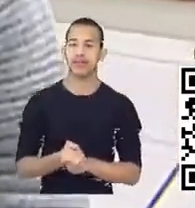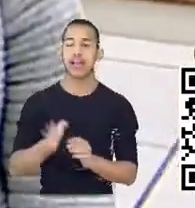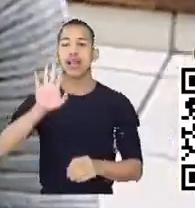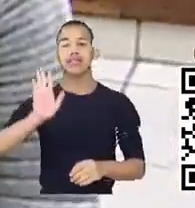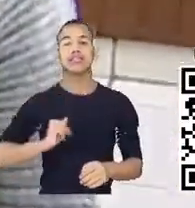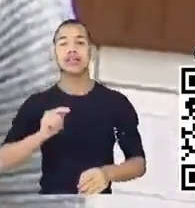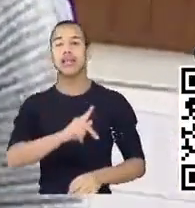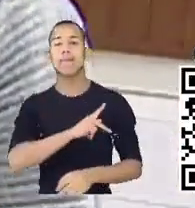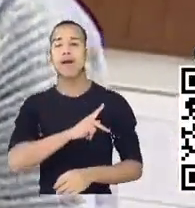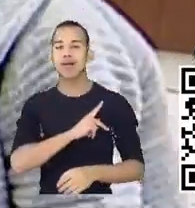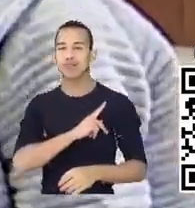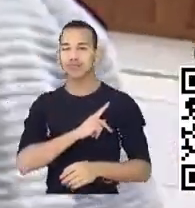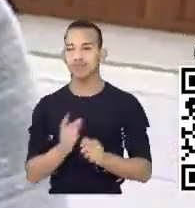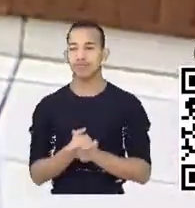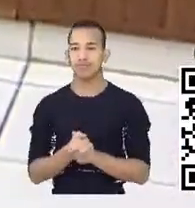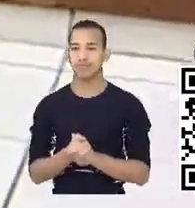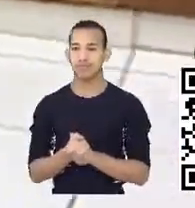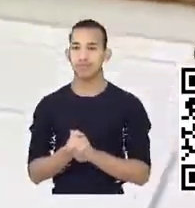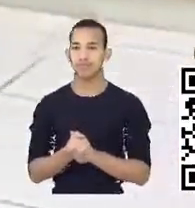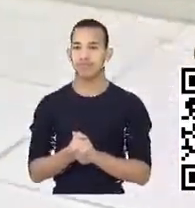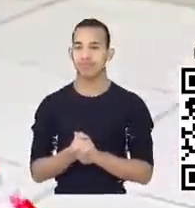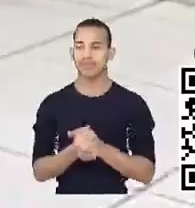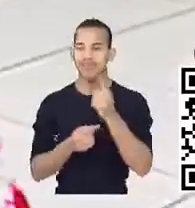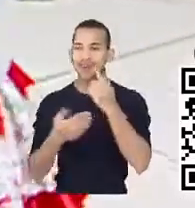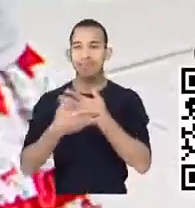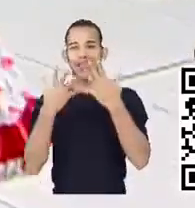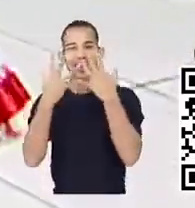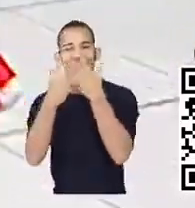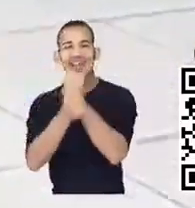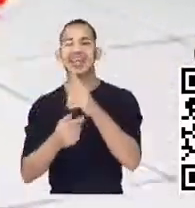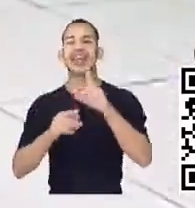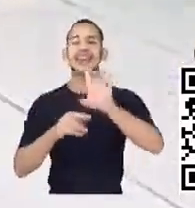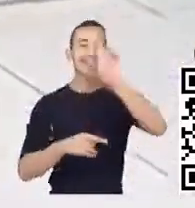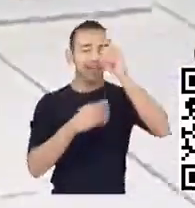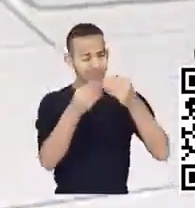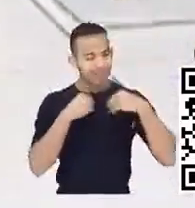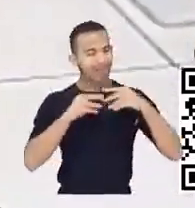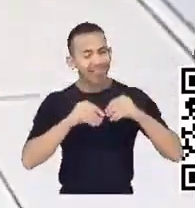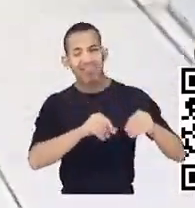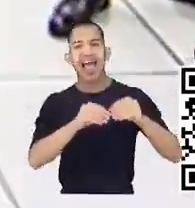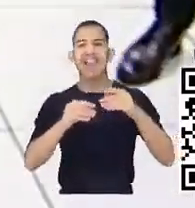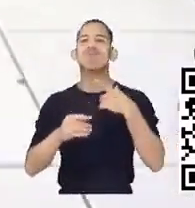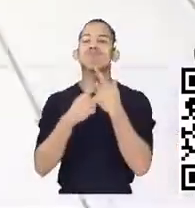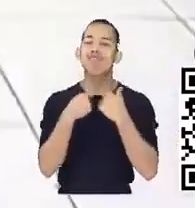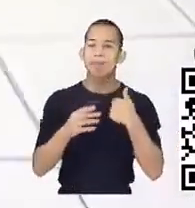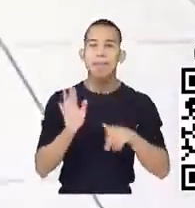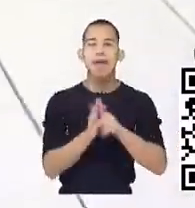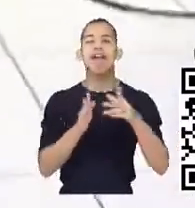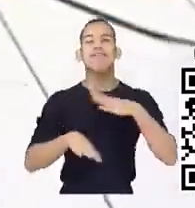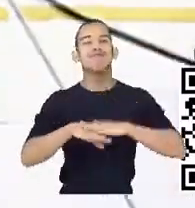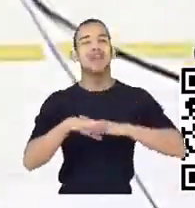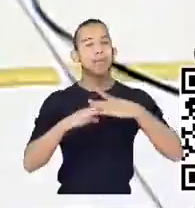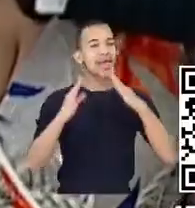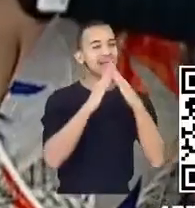um terreno. Que lindo, rapaz. Hã? Deus me deu um terreno. Minha vontade era fazer minha casa. Porque eu sempre morei